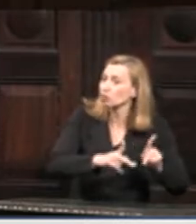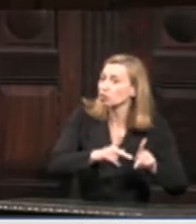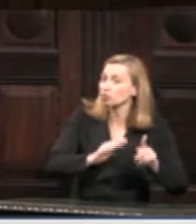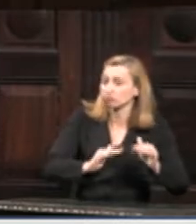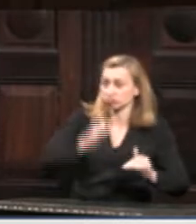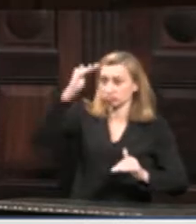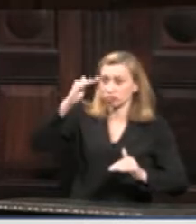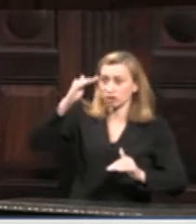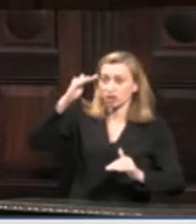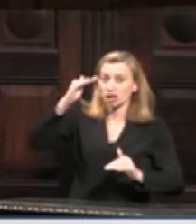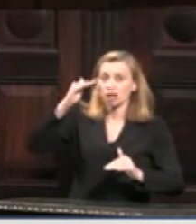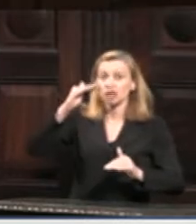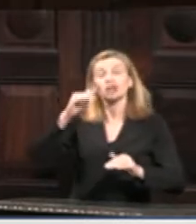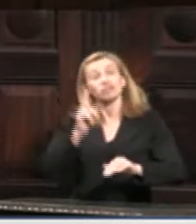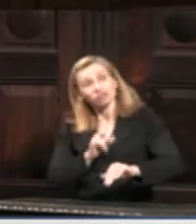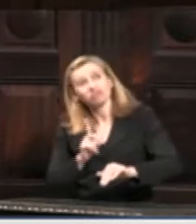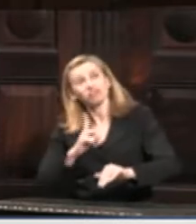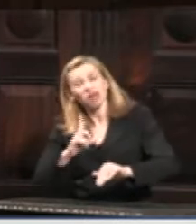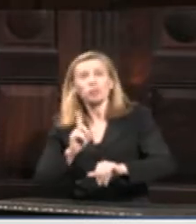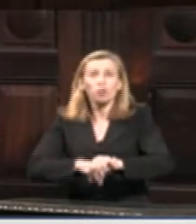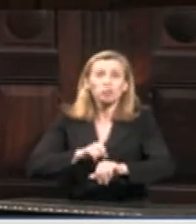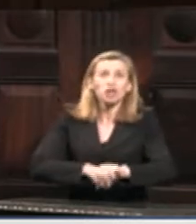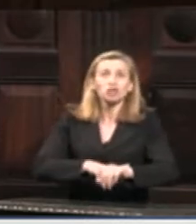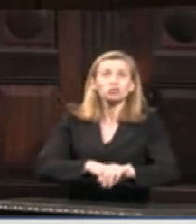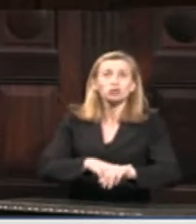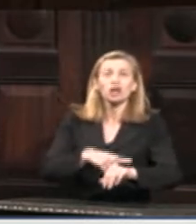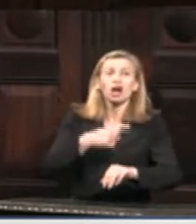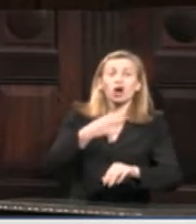Tem momentos que a sua popularidade está menor.